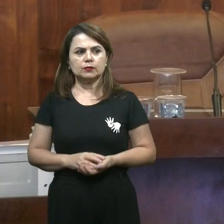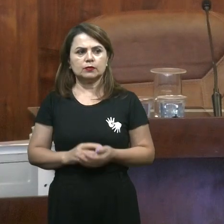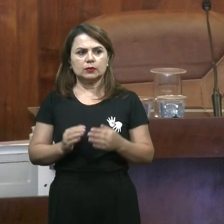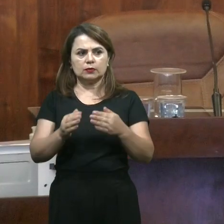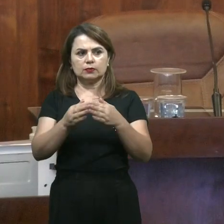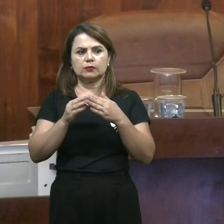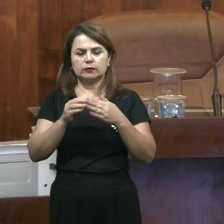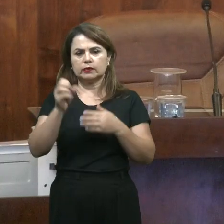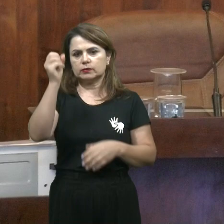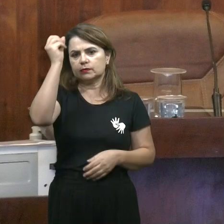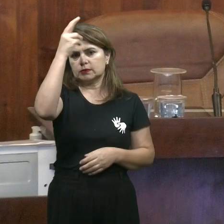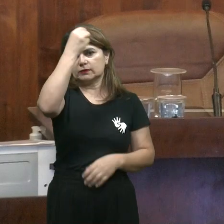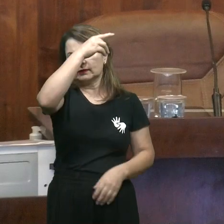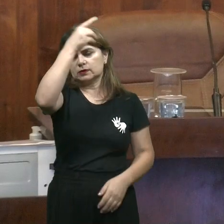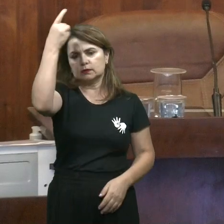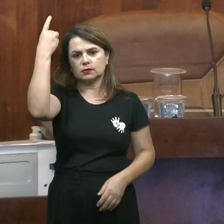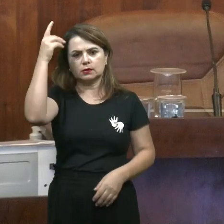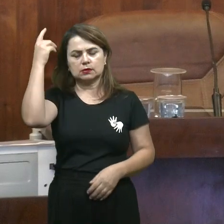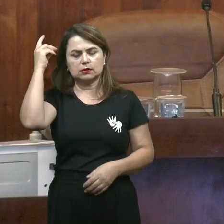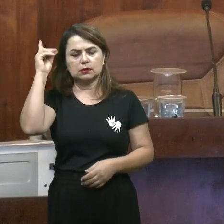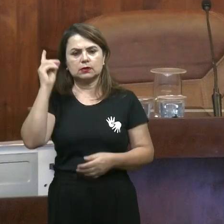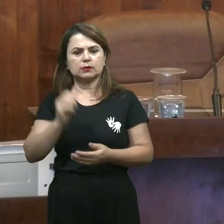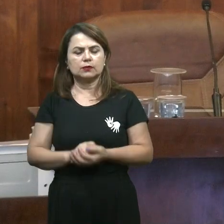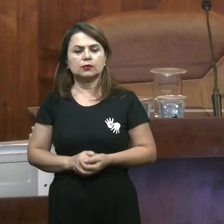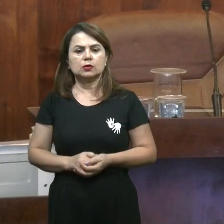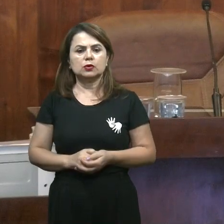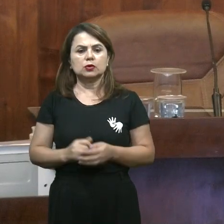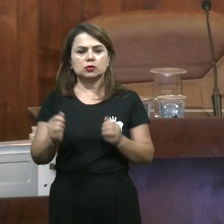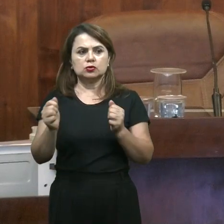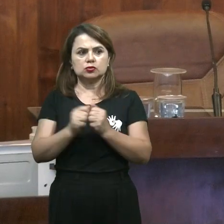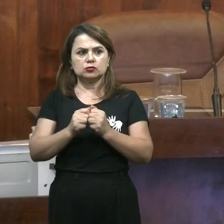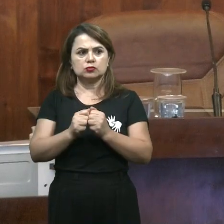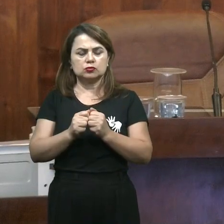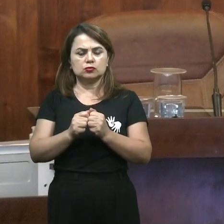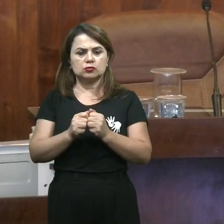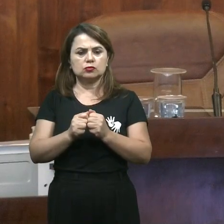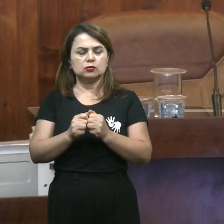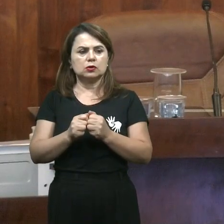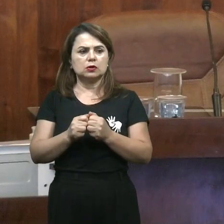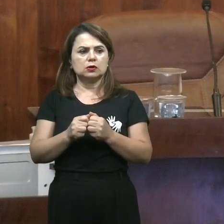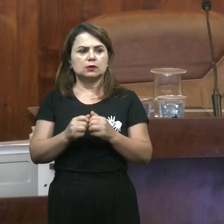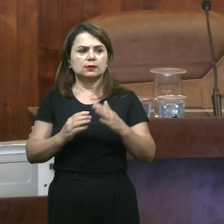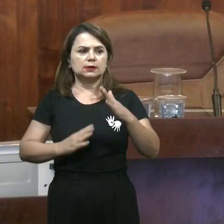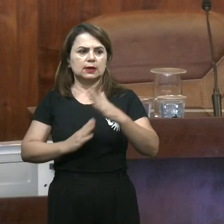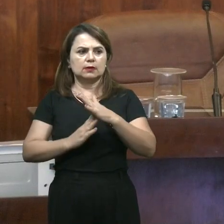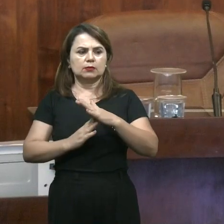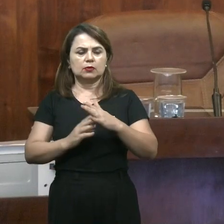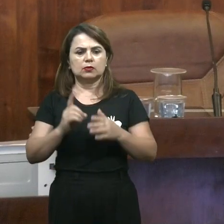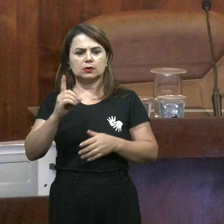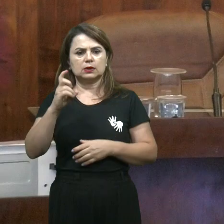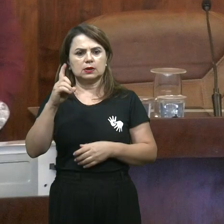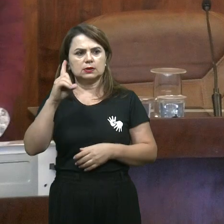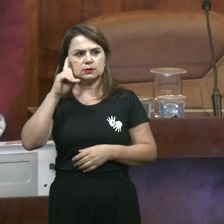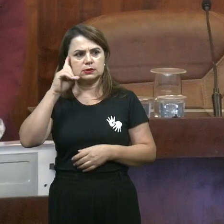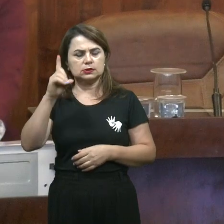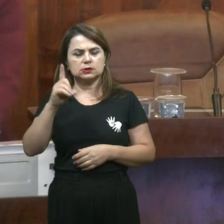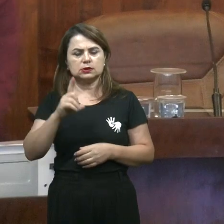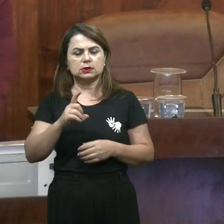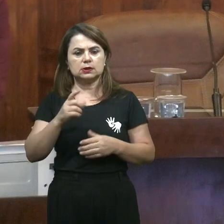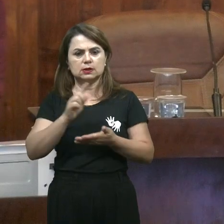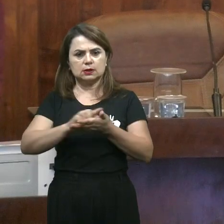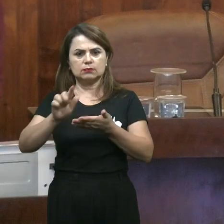Marília, junto ao secretário de Limpeza Pública, que informe o prazo regimental de 15 dias sobre pena de responsabilidade do artigo 16